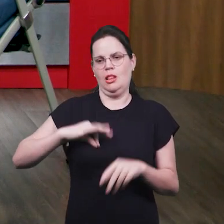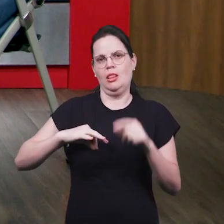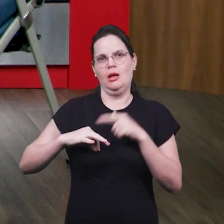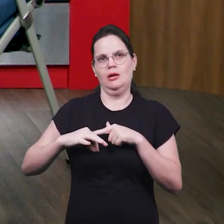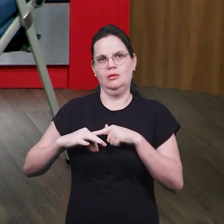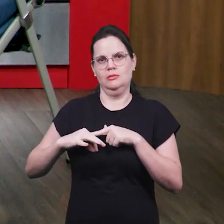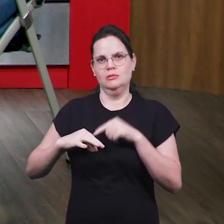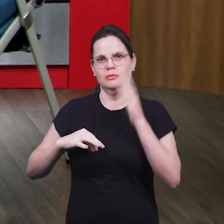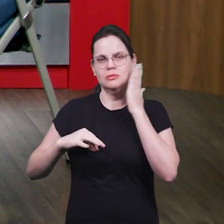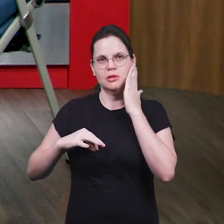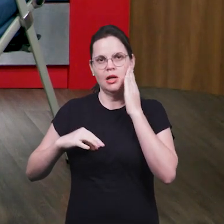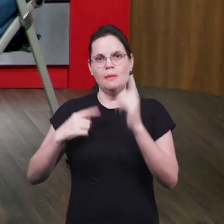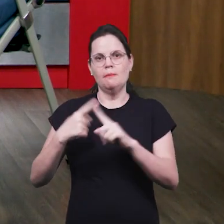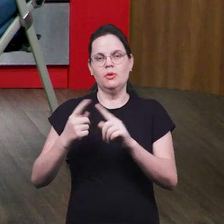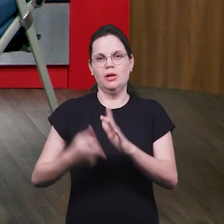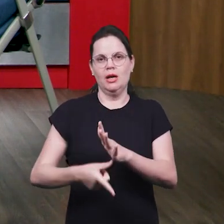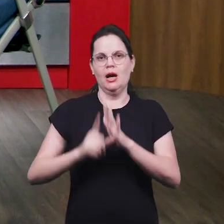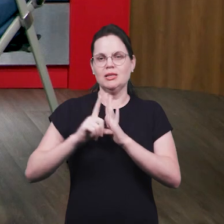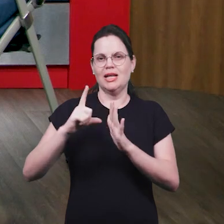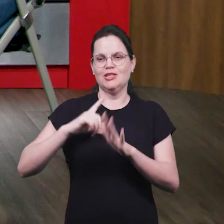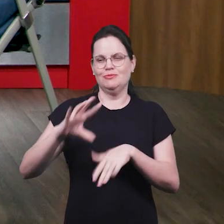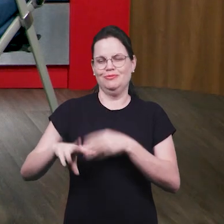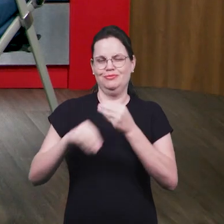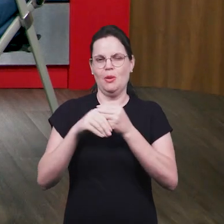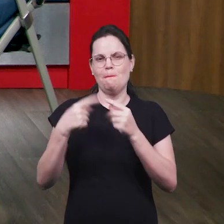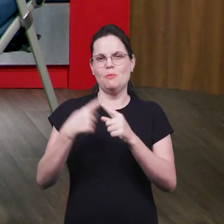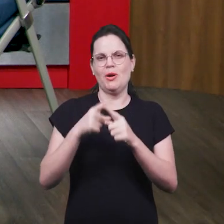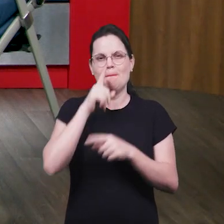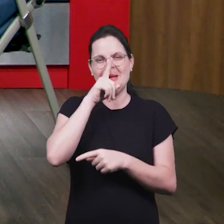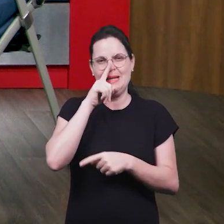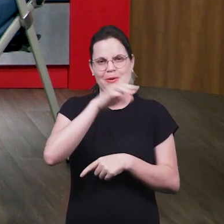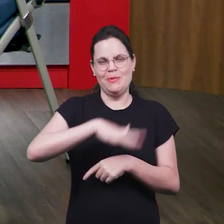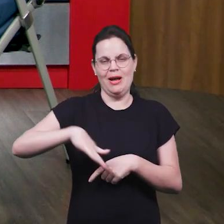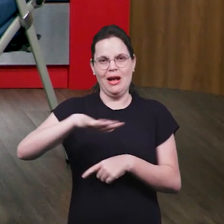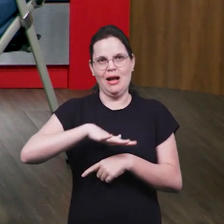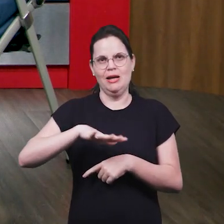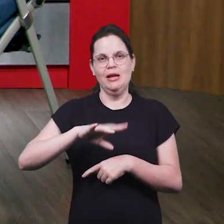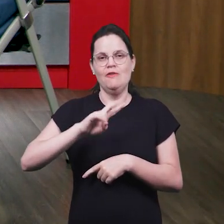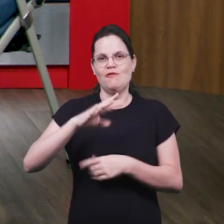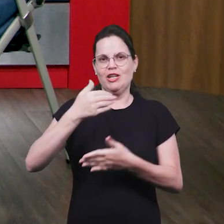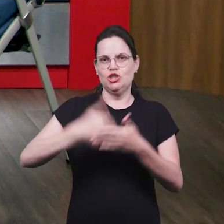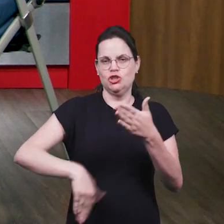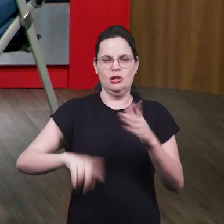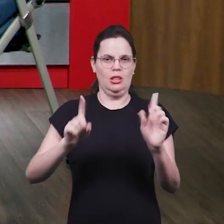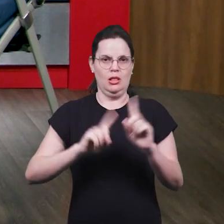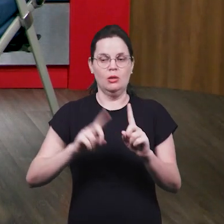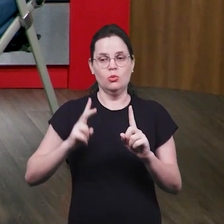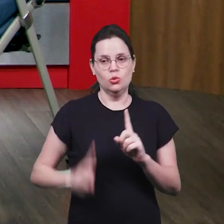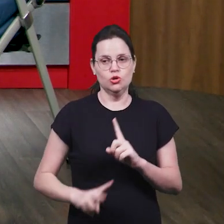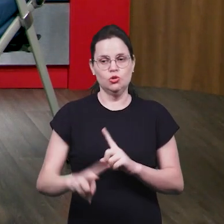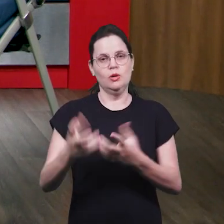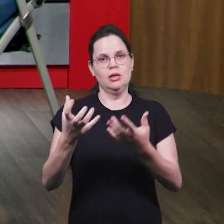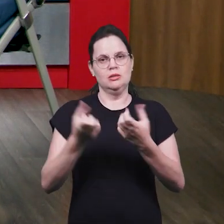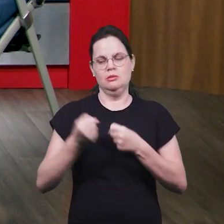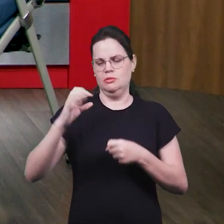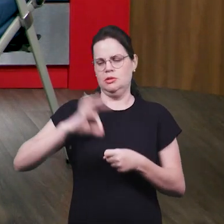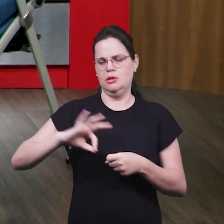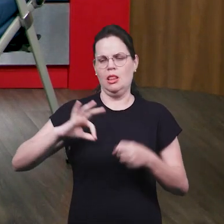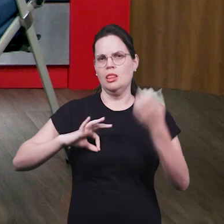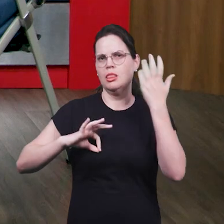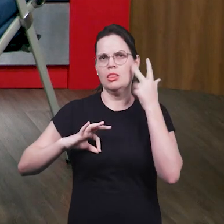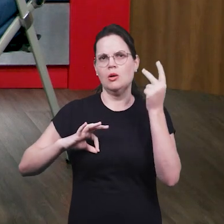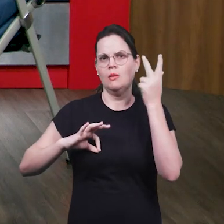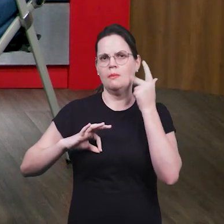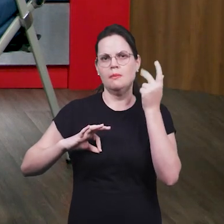adicional de insalubridade. Exatamente. Só que por ter sido afastada, a gente pensaria, então vai ter que retirar o adicional? Não, é preservado. Ela continua recebendo